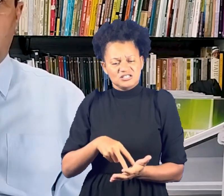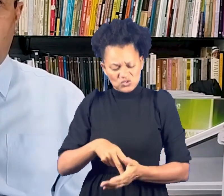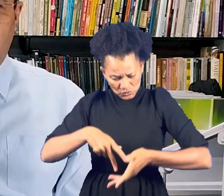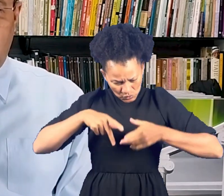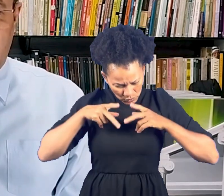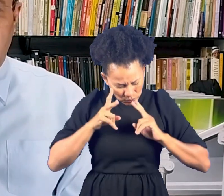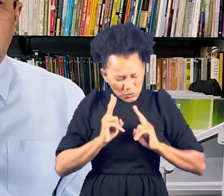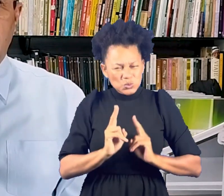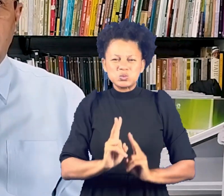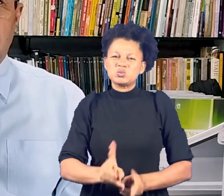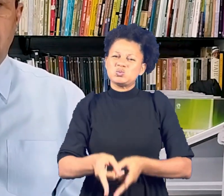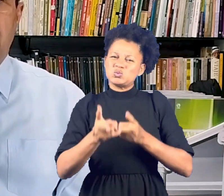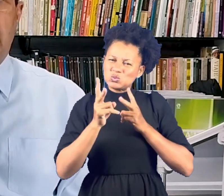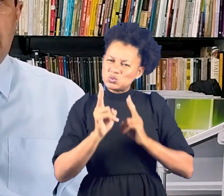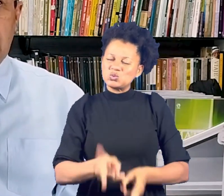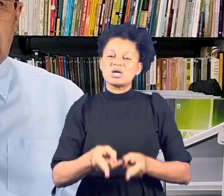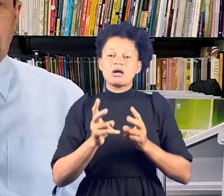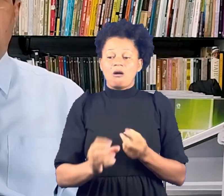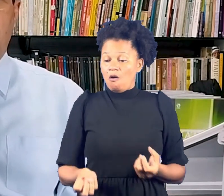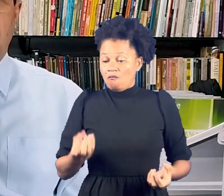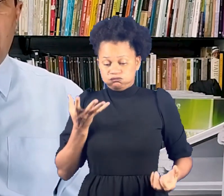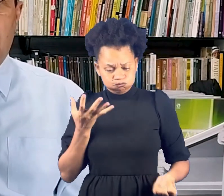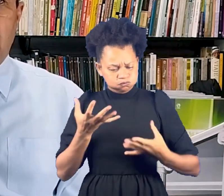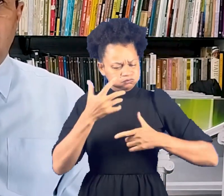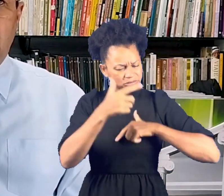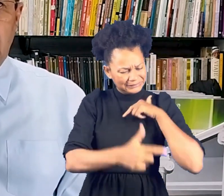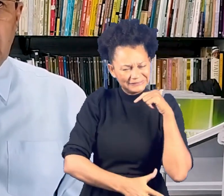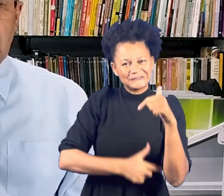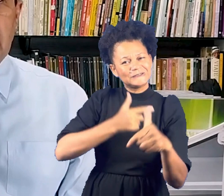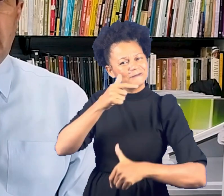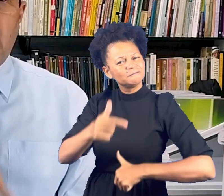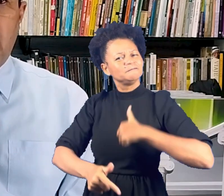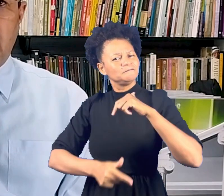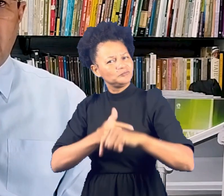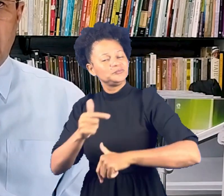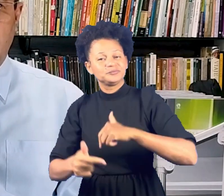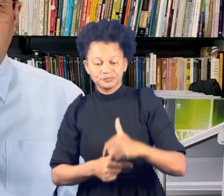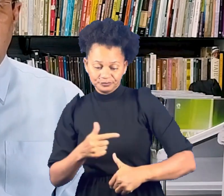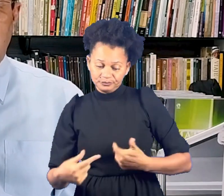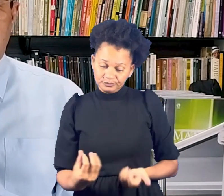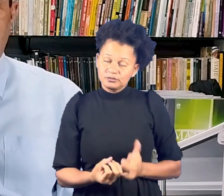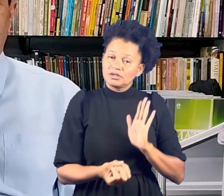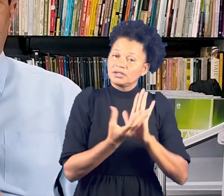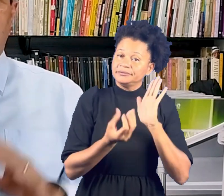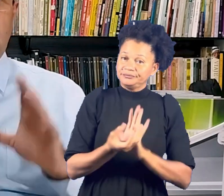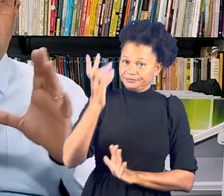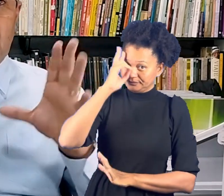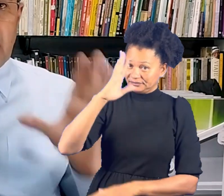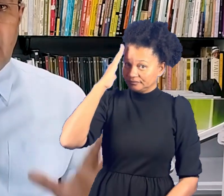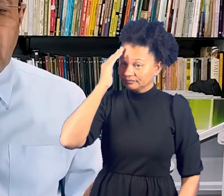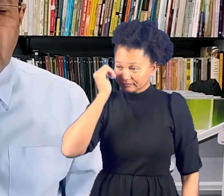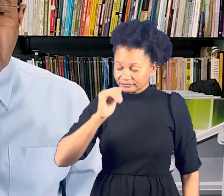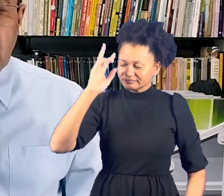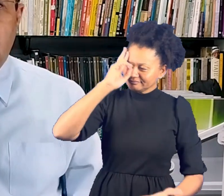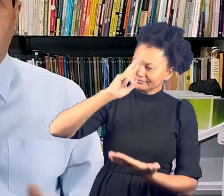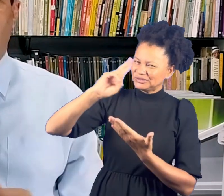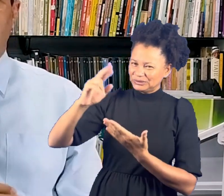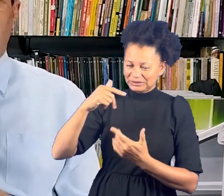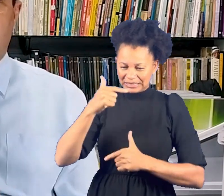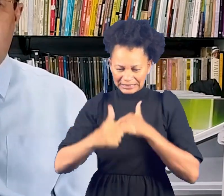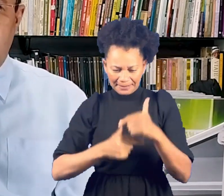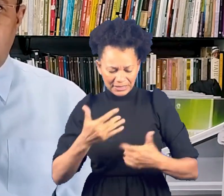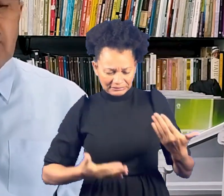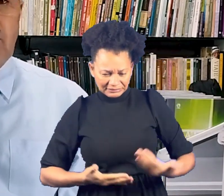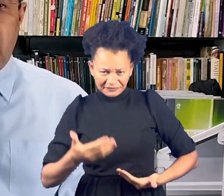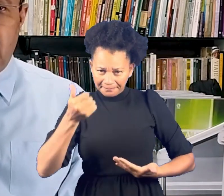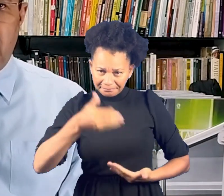firmes, constantes, sempre abundantes na obra do Senhor, sabendo que no Senhor o